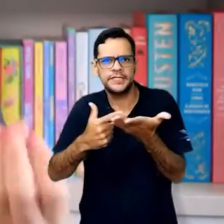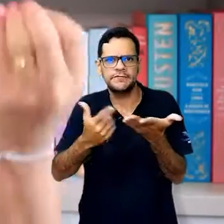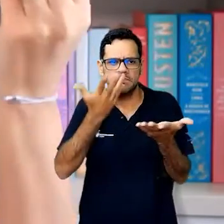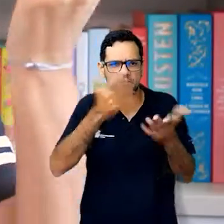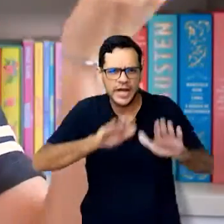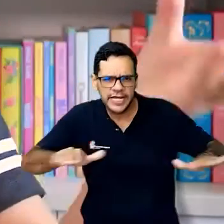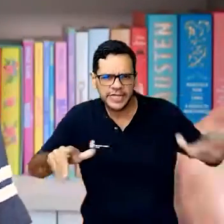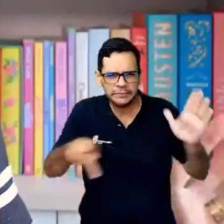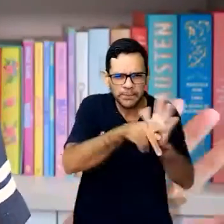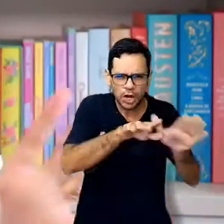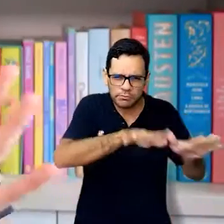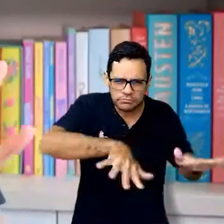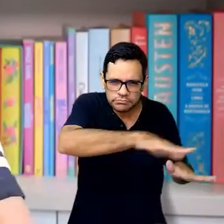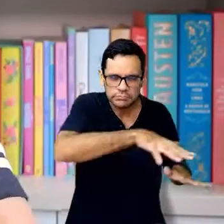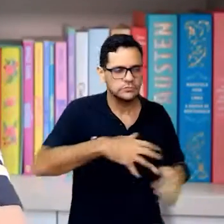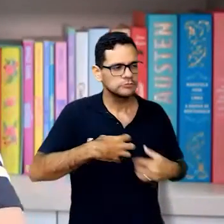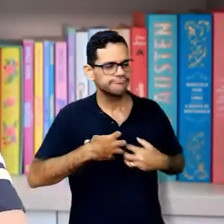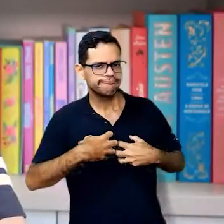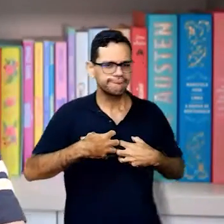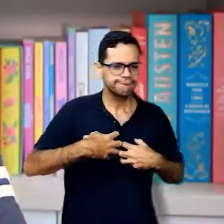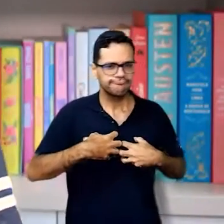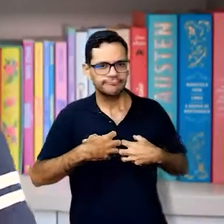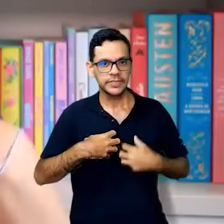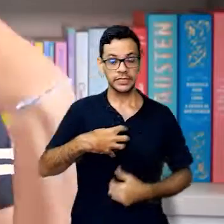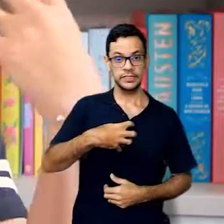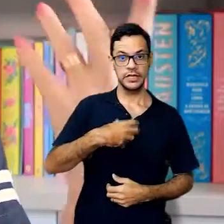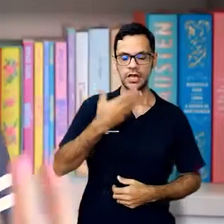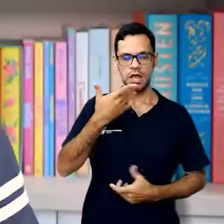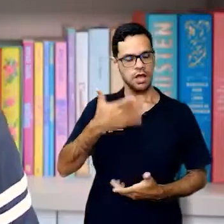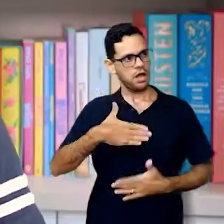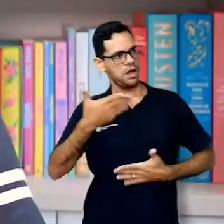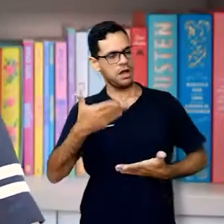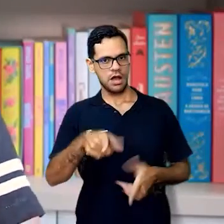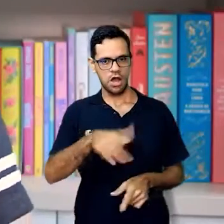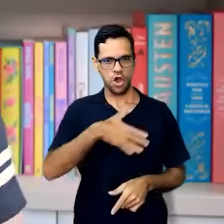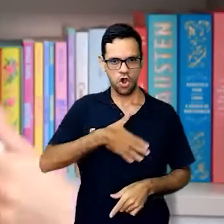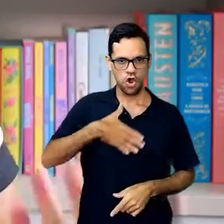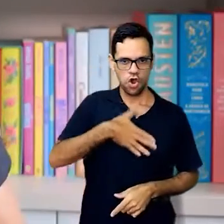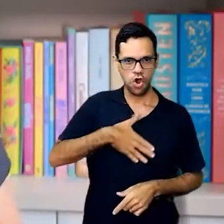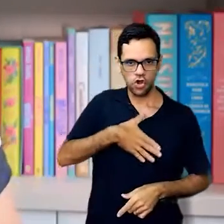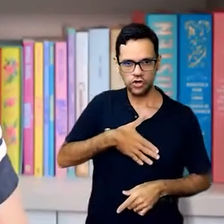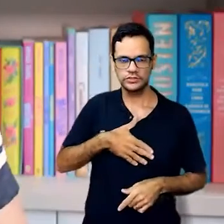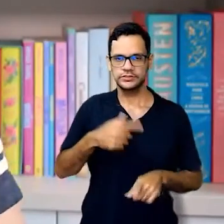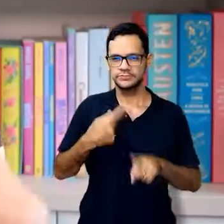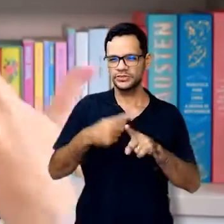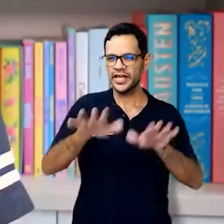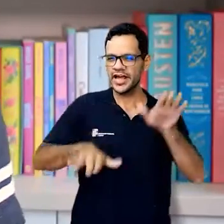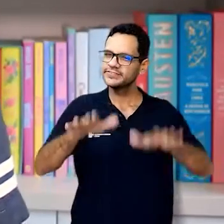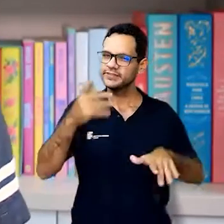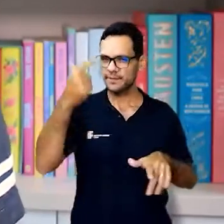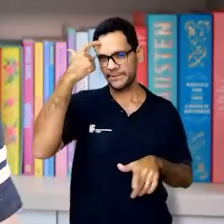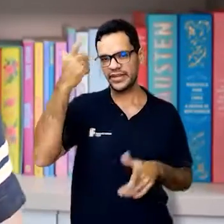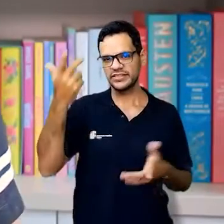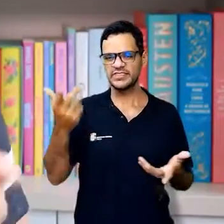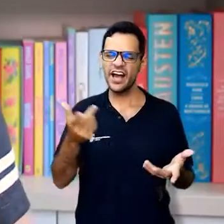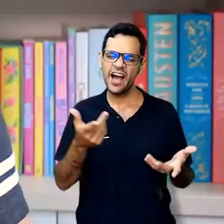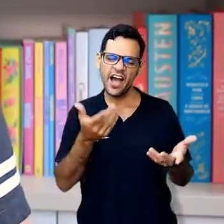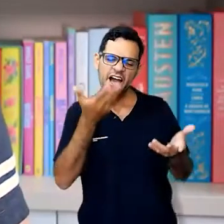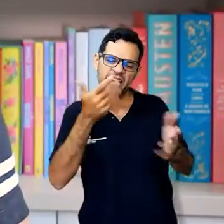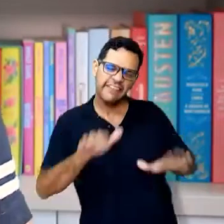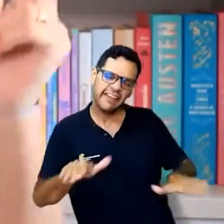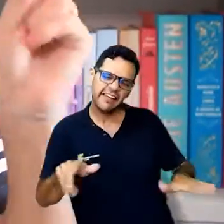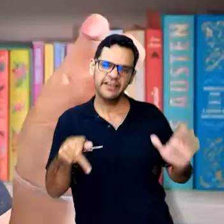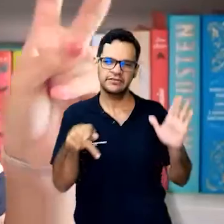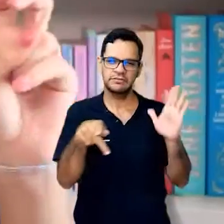muitos livros de infanto-juvenil, assim, acabavam mexendo muito comigo. Eu gostava pra caramba e me surpreendia. Apesar de serem livros taxados, né,